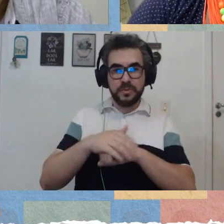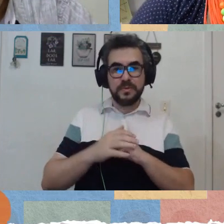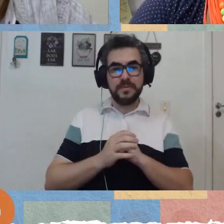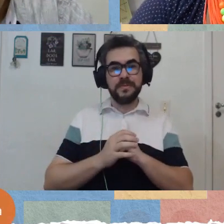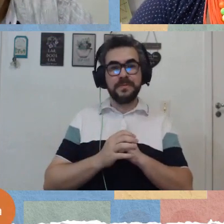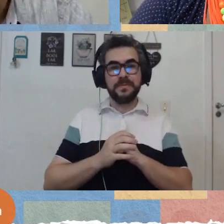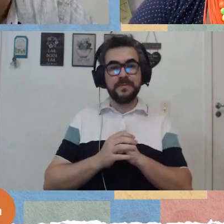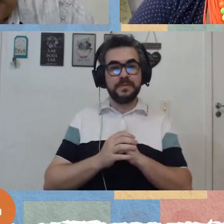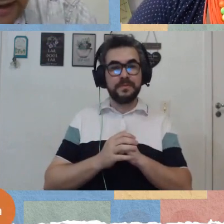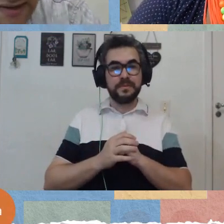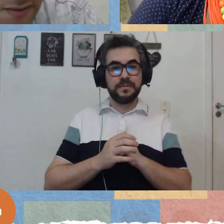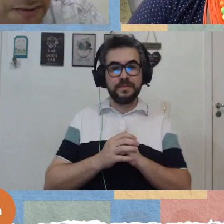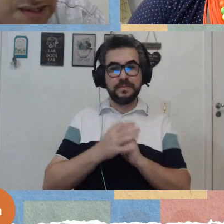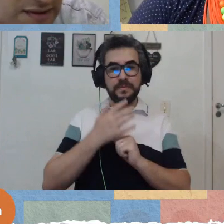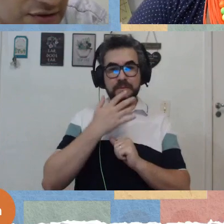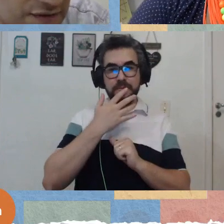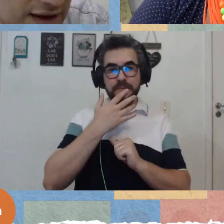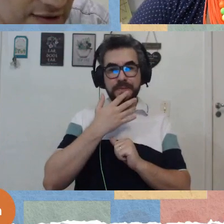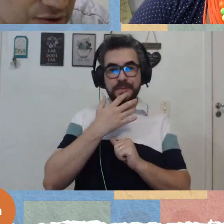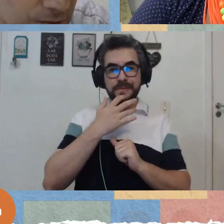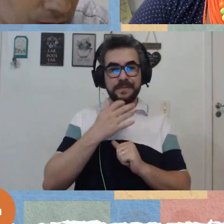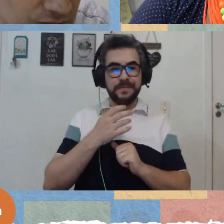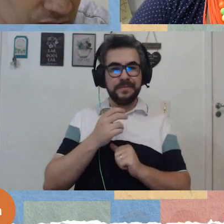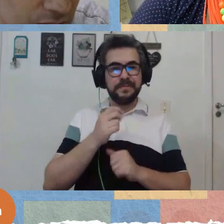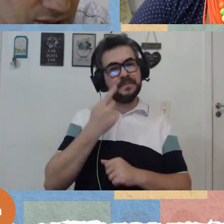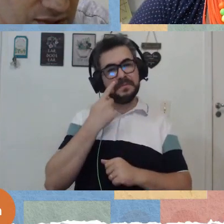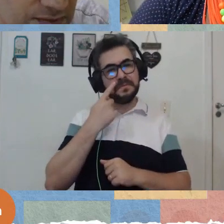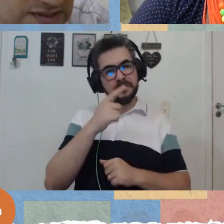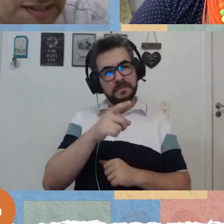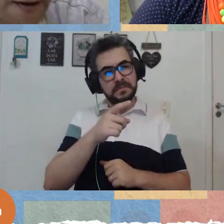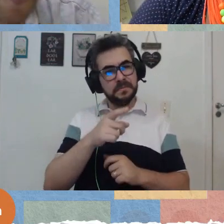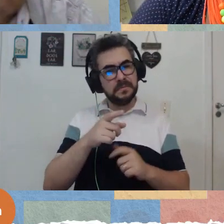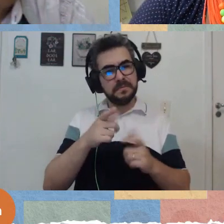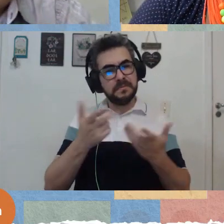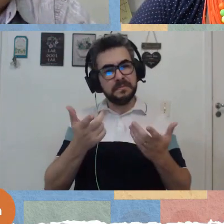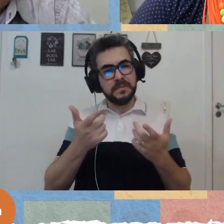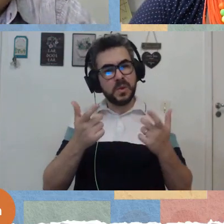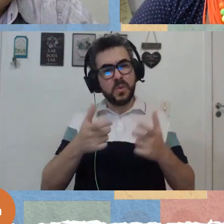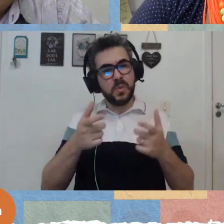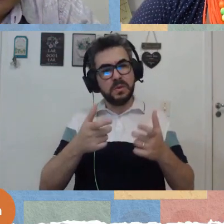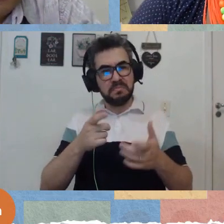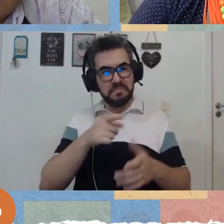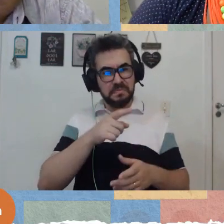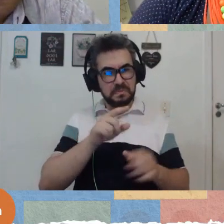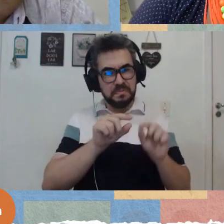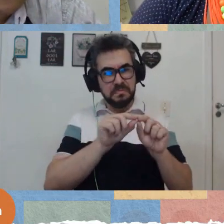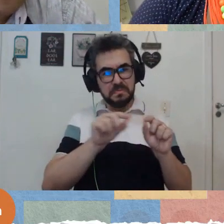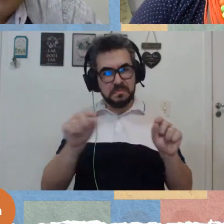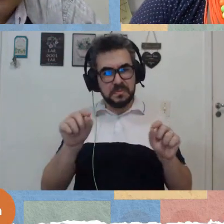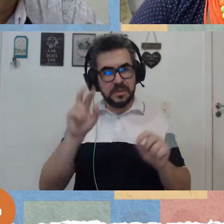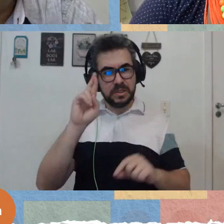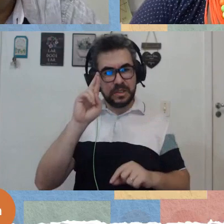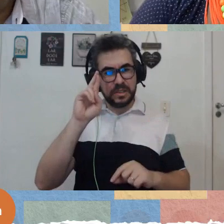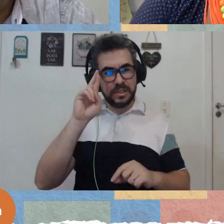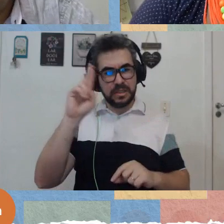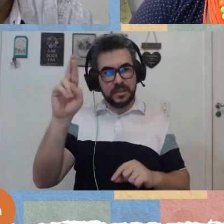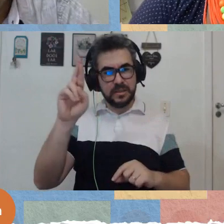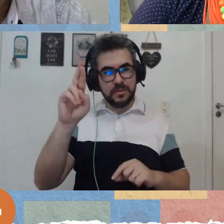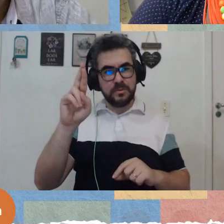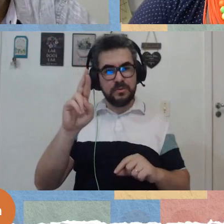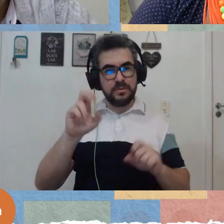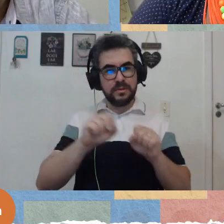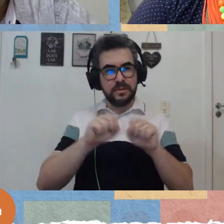Direção do sistema de bibliotecas, eu não consigo identificar de onde, de qual instituição. Mas também está aqui conosco. Gratidão,